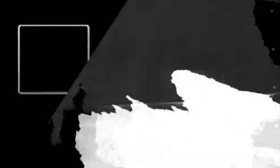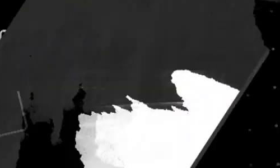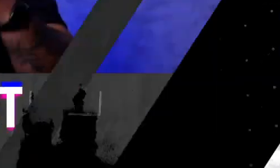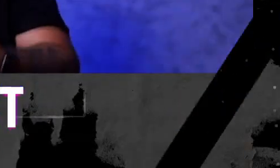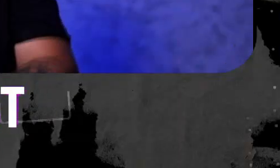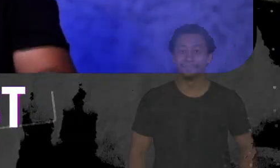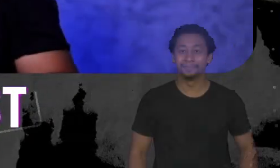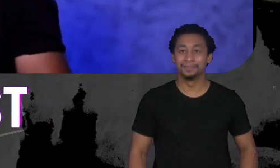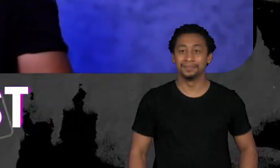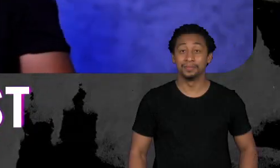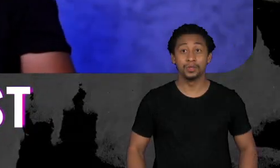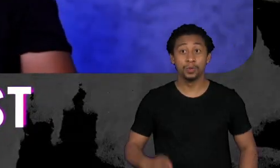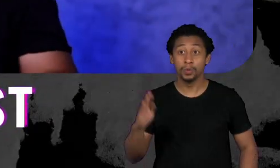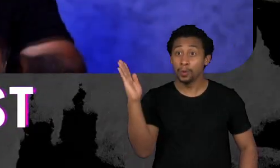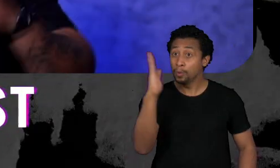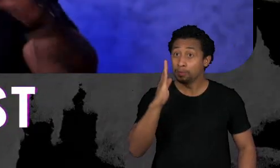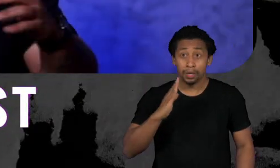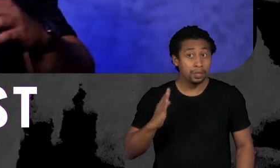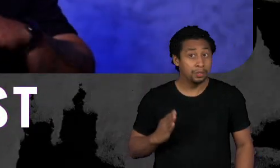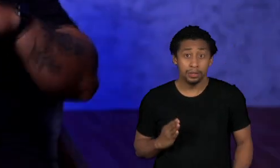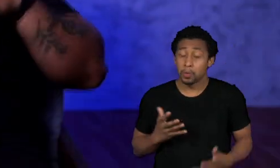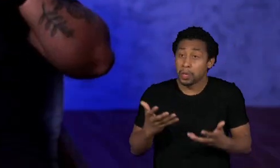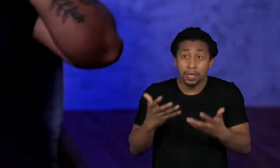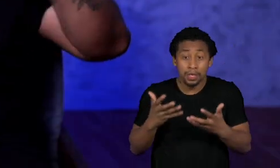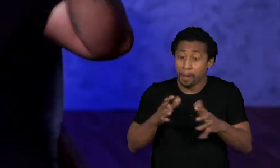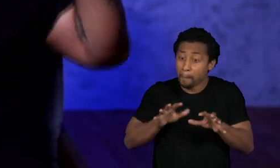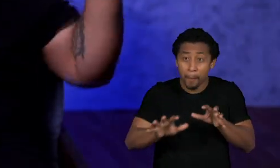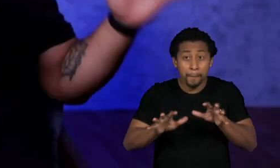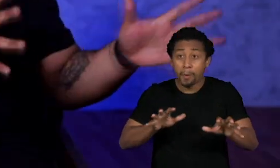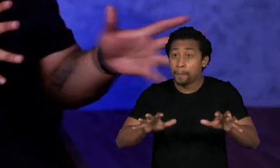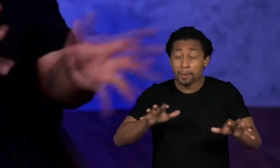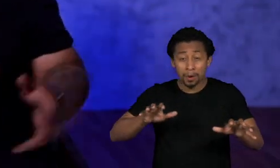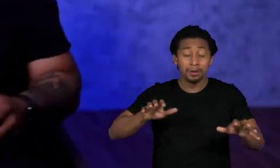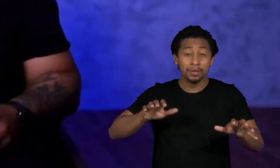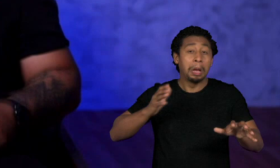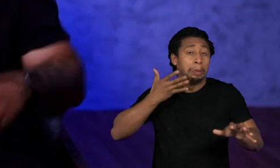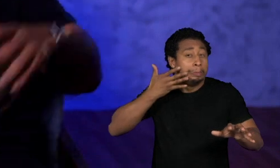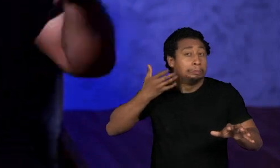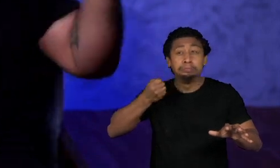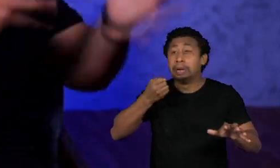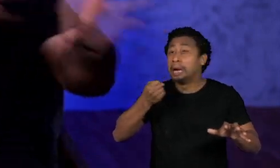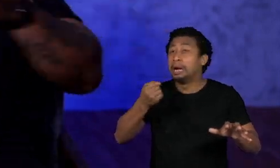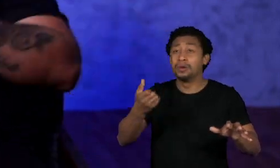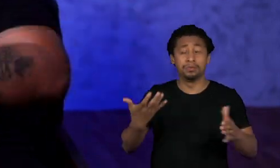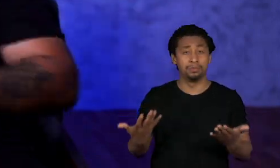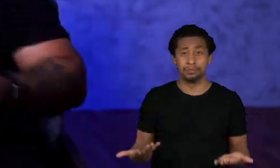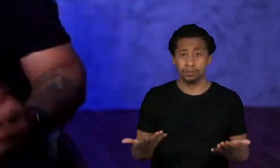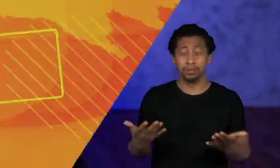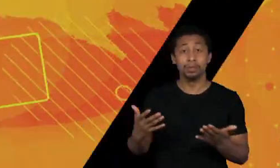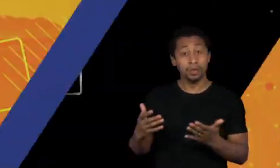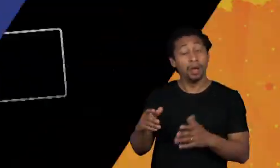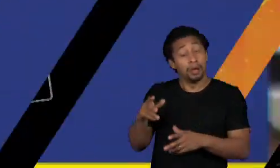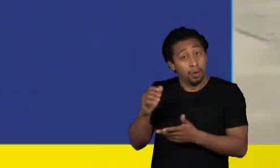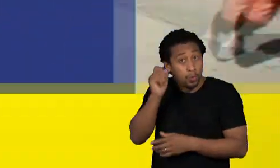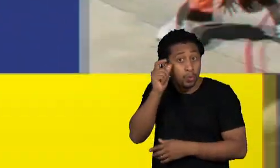O Brasil quis embranquecer e isso envolvia apagar toda a cultura, tanto negra quanto indígena.